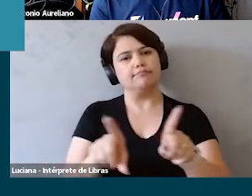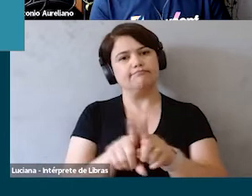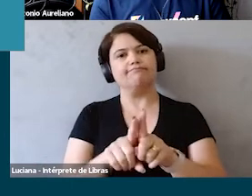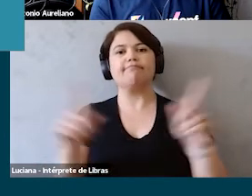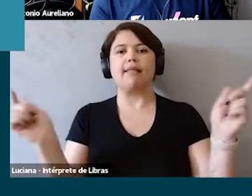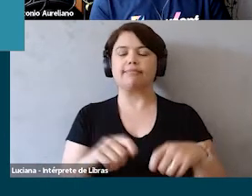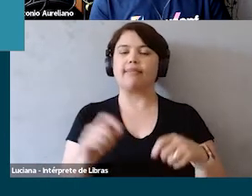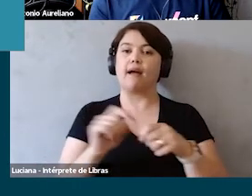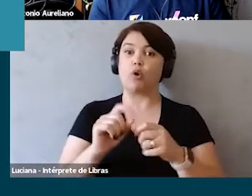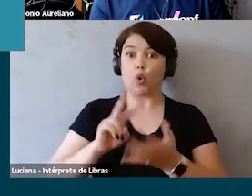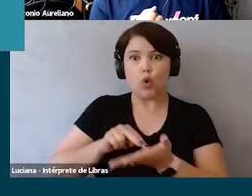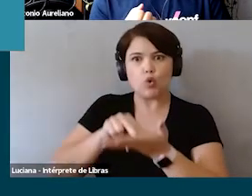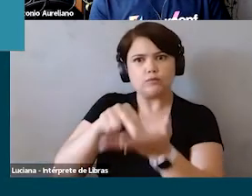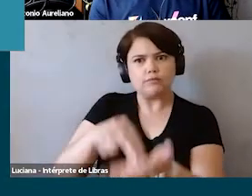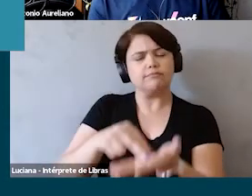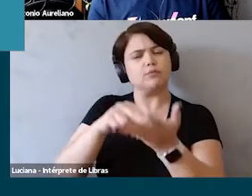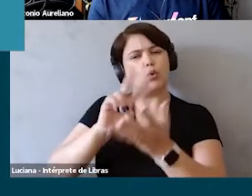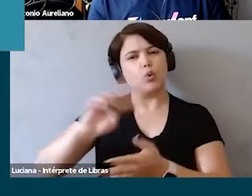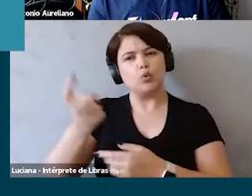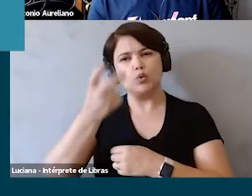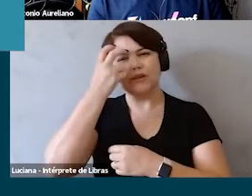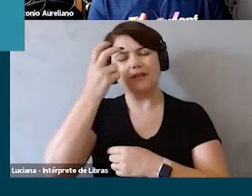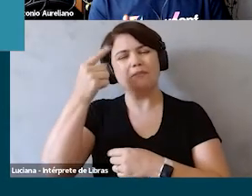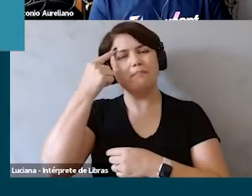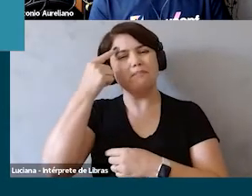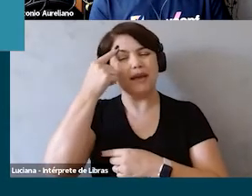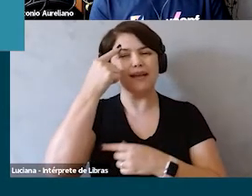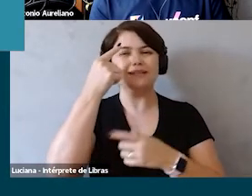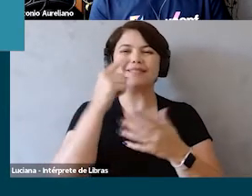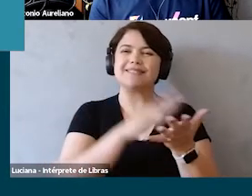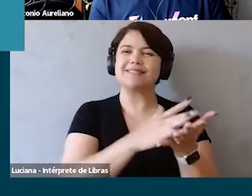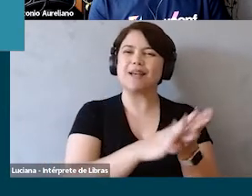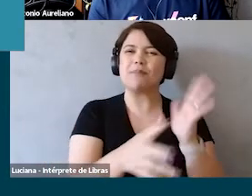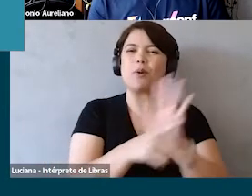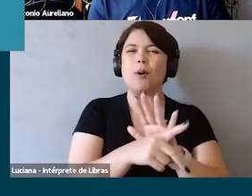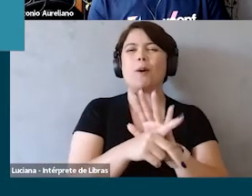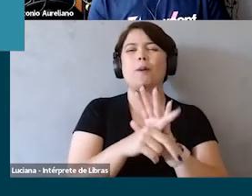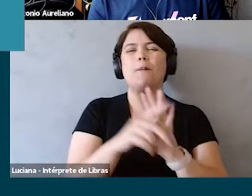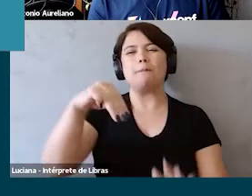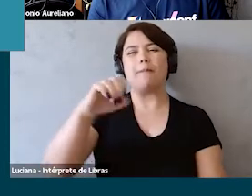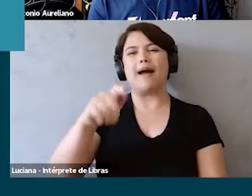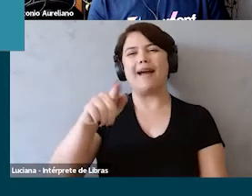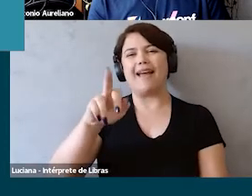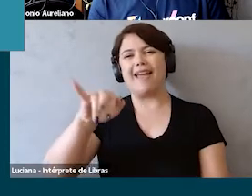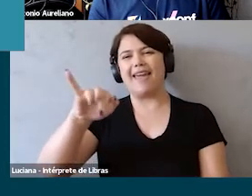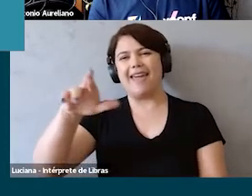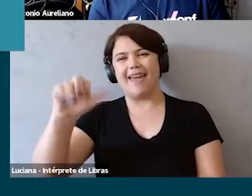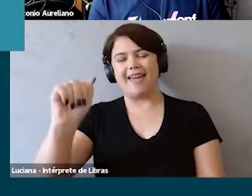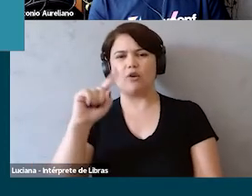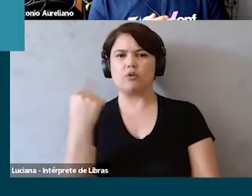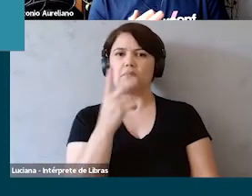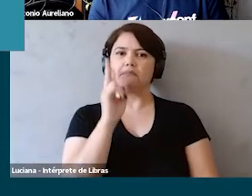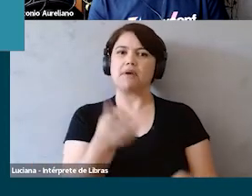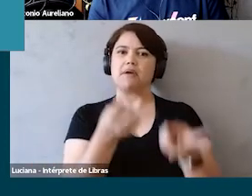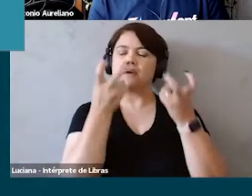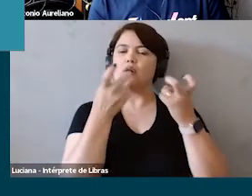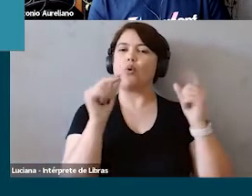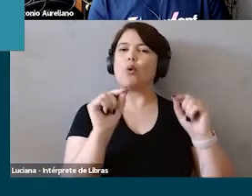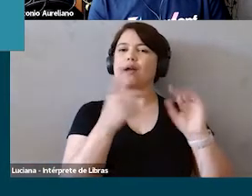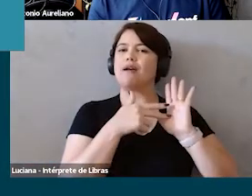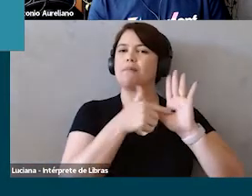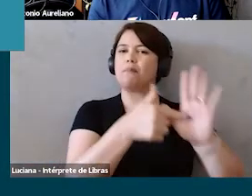massivo, mas que permite resistência cultural. Então, se a gente pensa aquele samba da Mangueira, a história de Niná para gente grande, a gente não vê outro